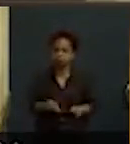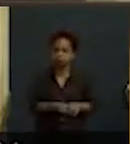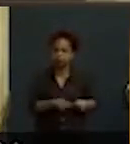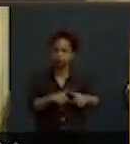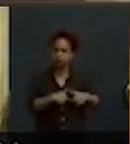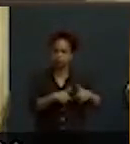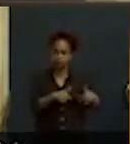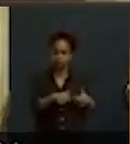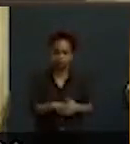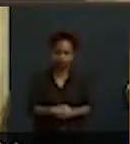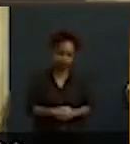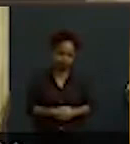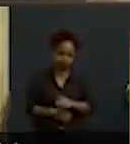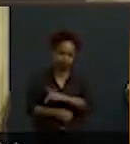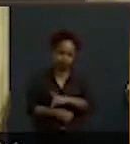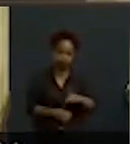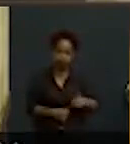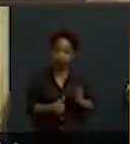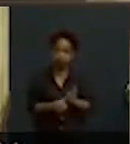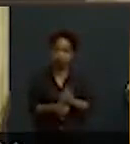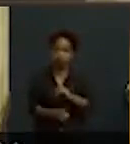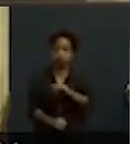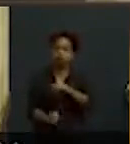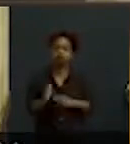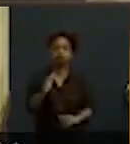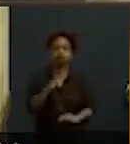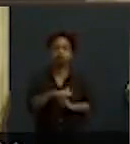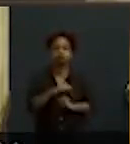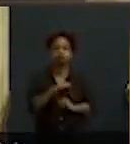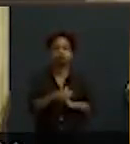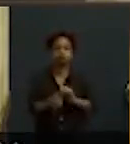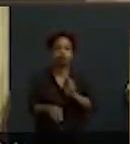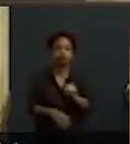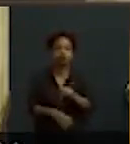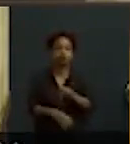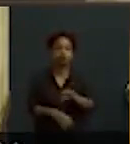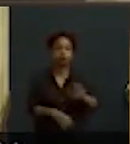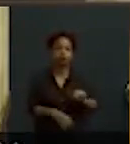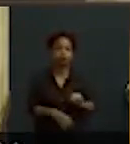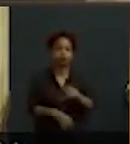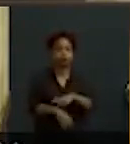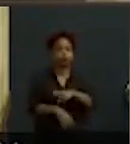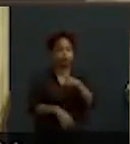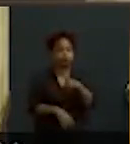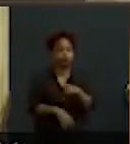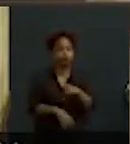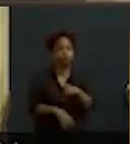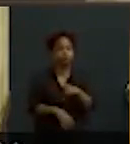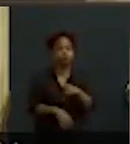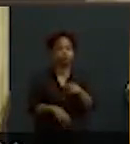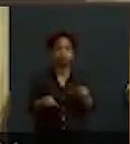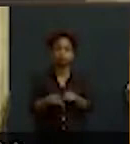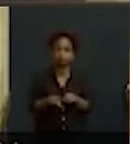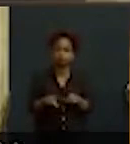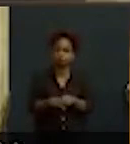Funcional, professor associado do Instituto Alberto Luiz Coimbra de Pós-Graduação